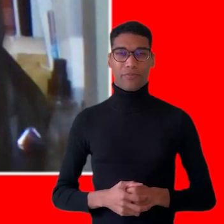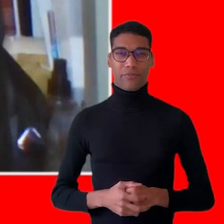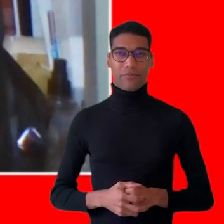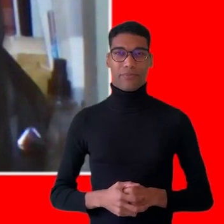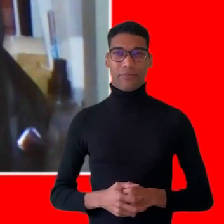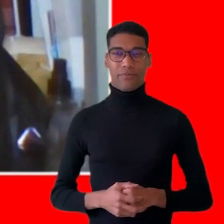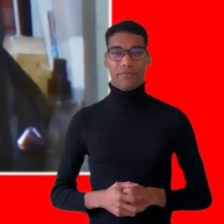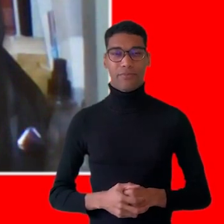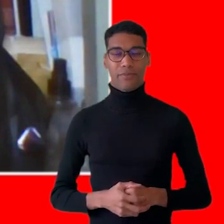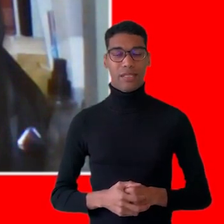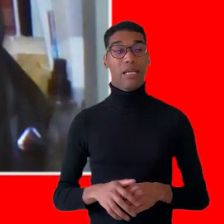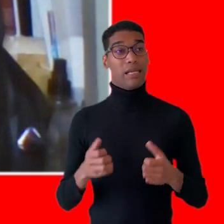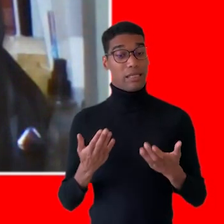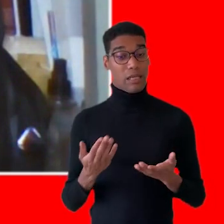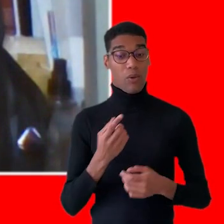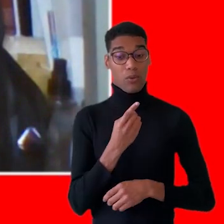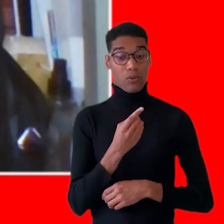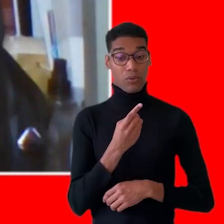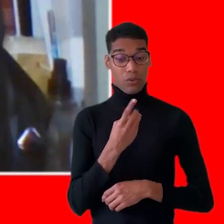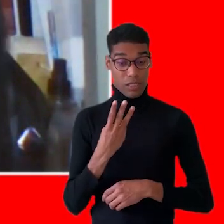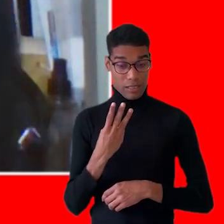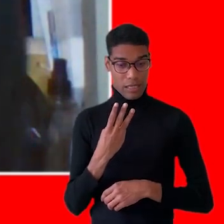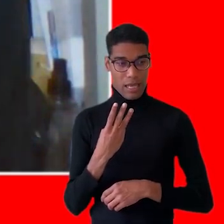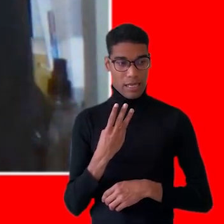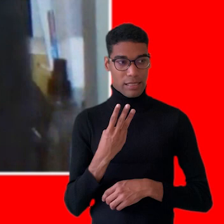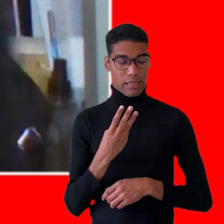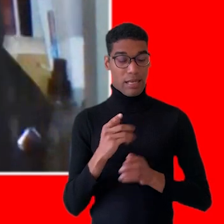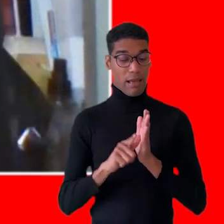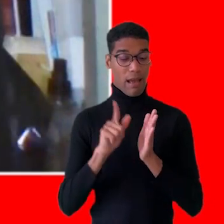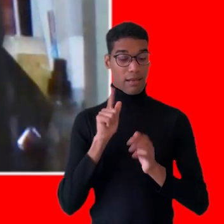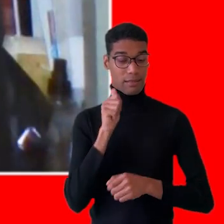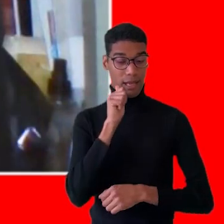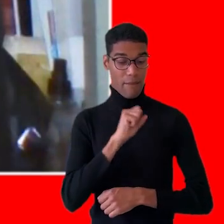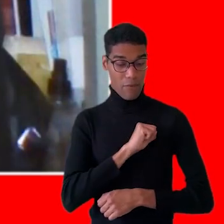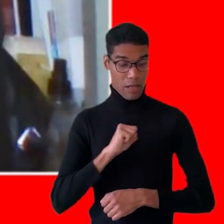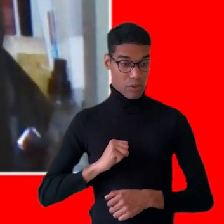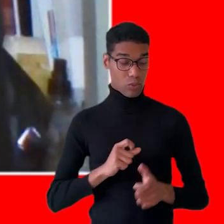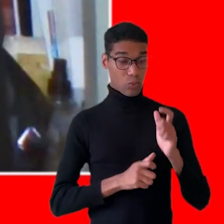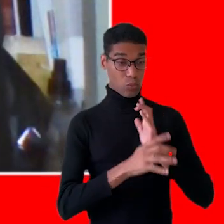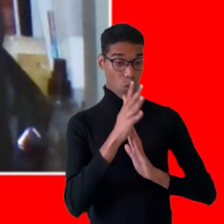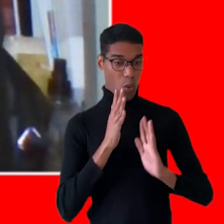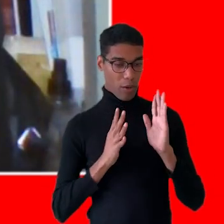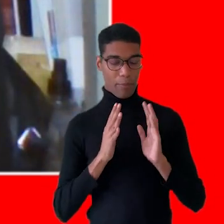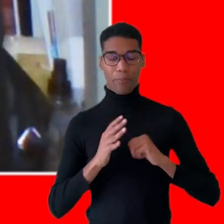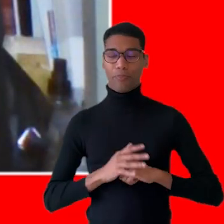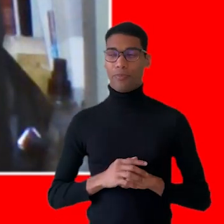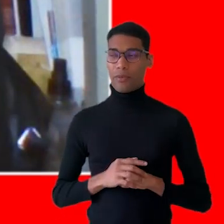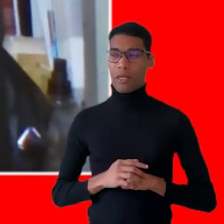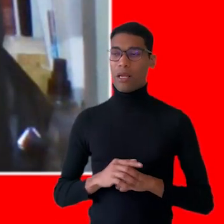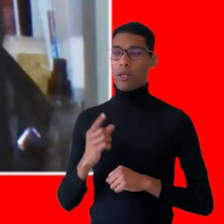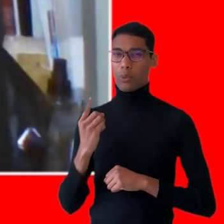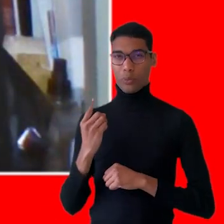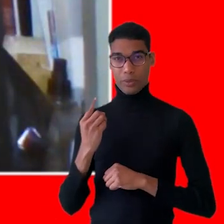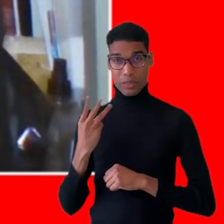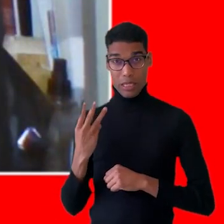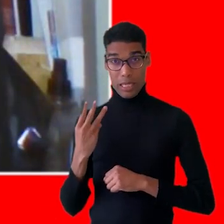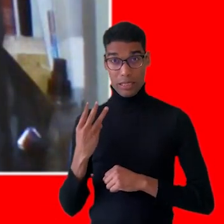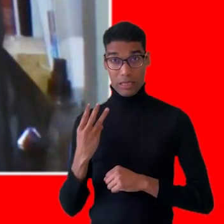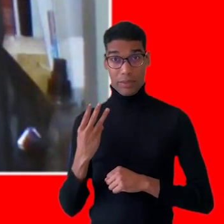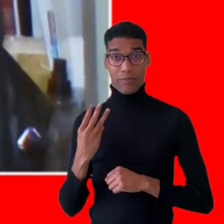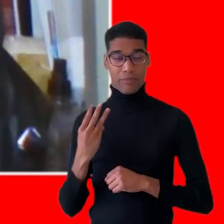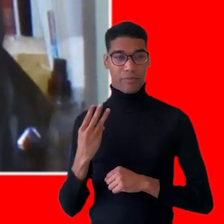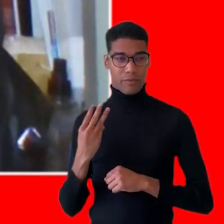Ligando o termo 13 aplicado pela minha sogra ao 13 aplicado por